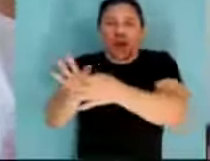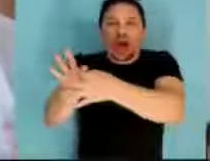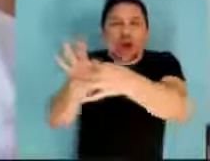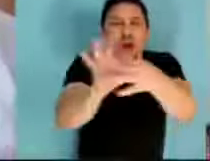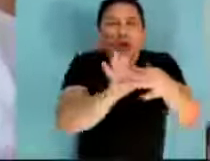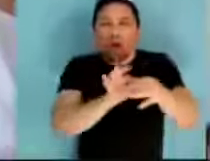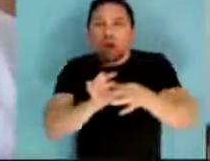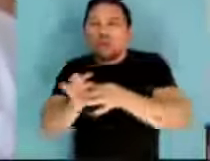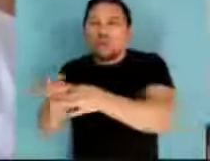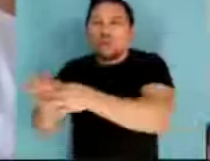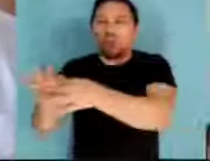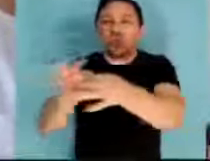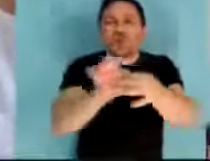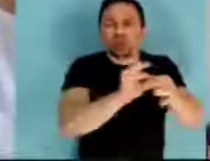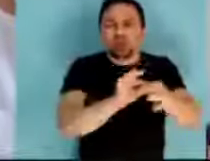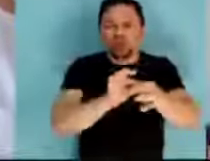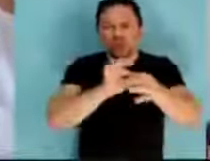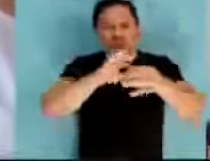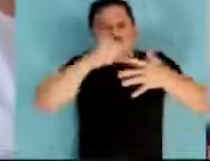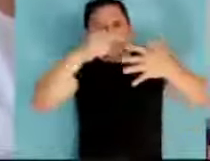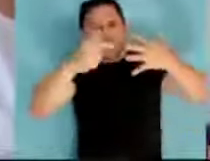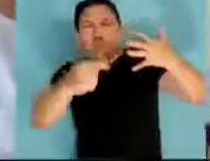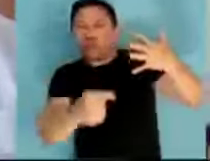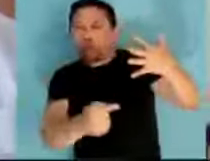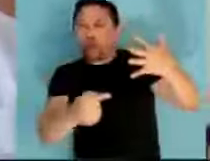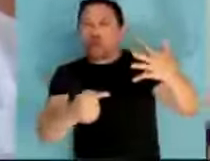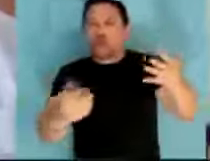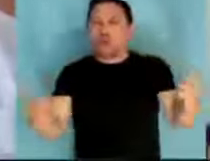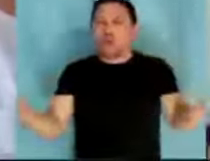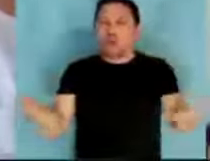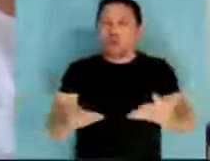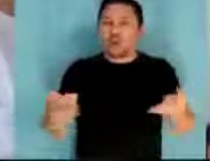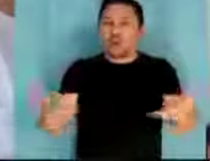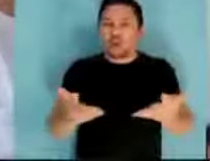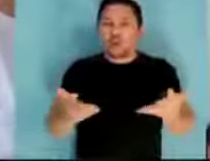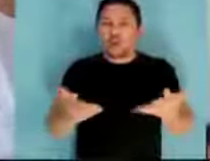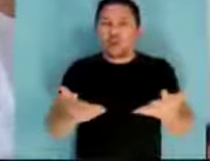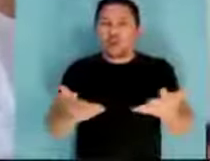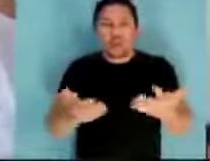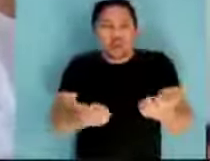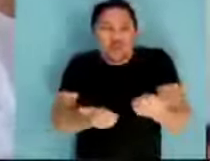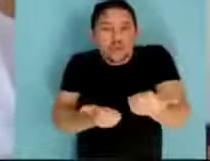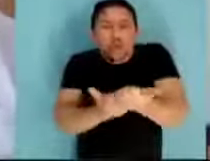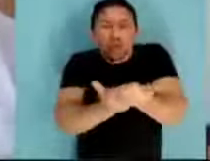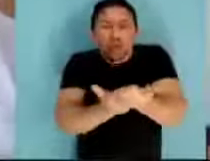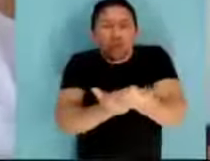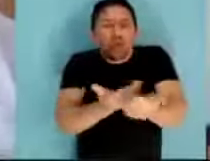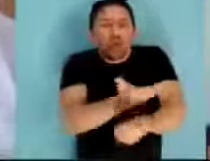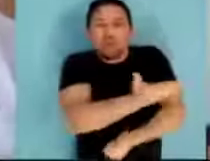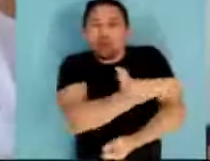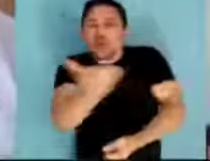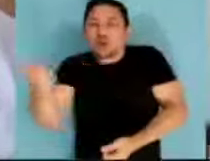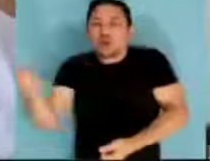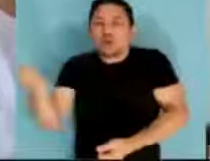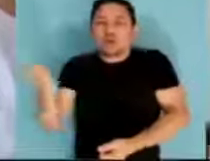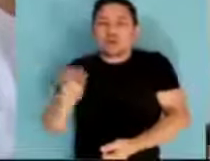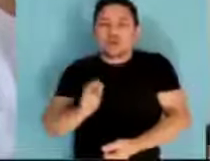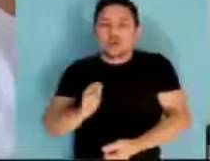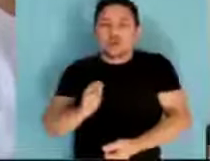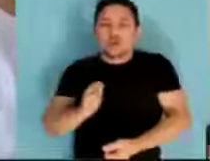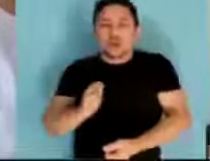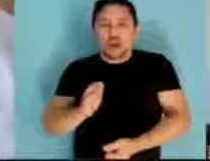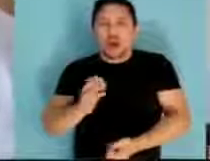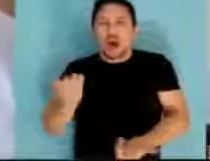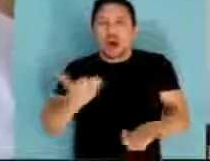perdão, reconciliação, quantas coisas a gente pode colocar no lugar de uma vida em que nós somos,